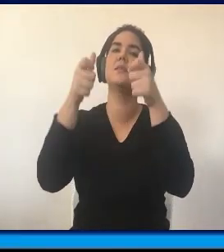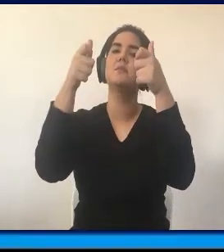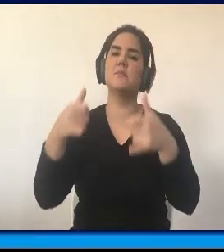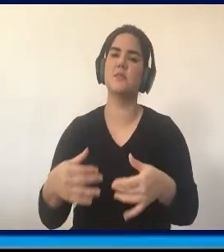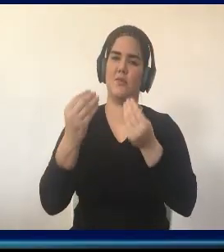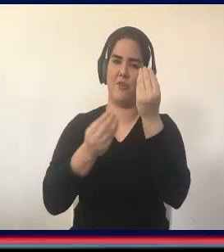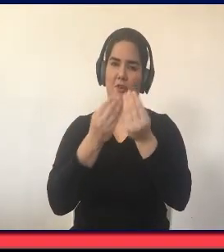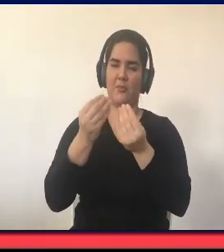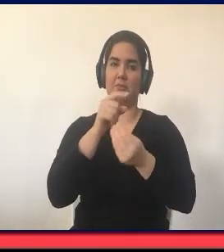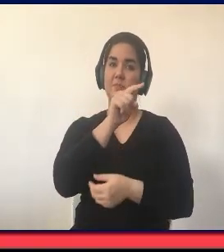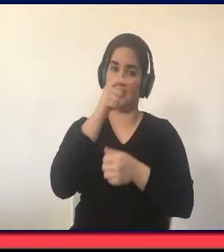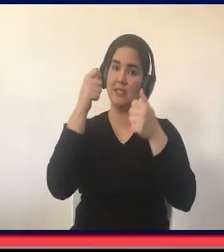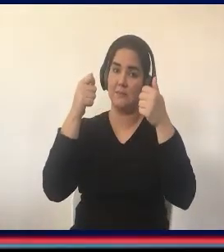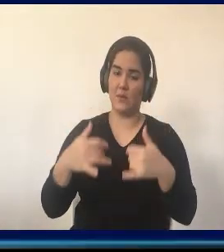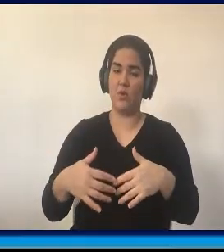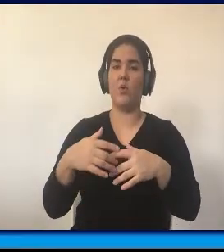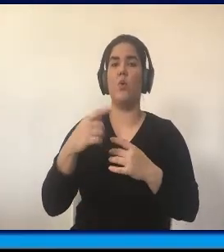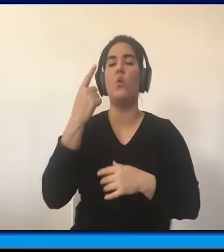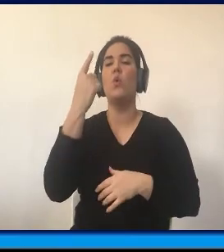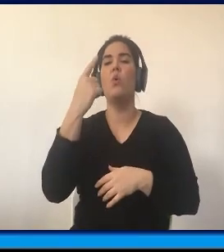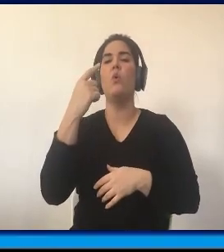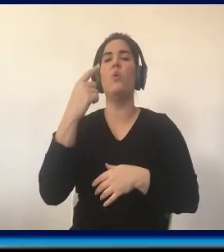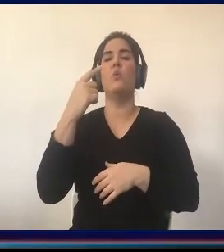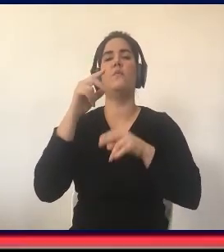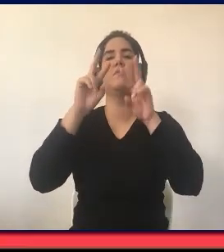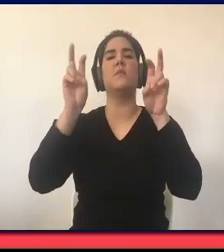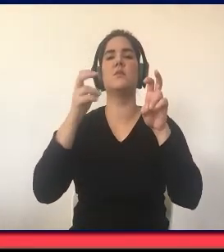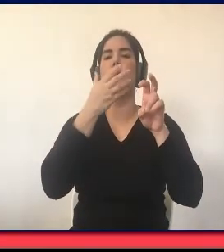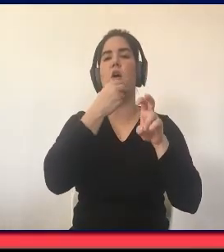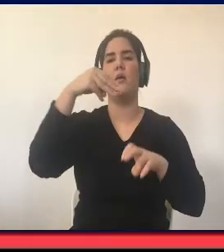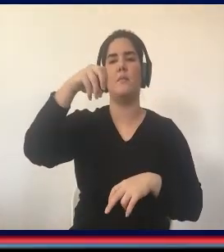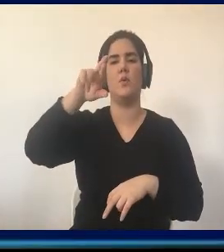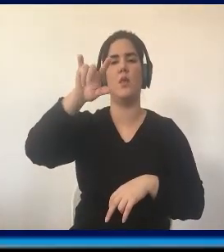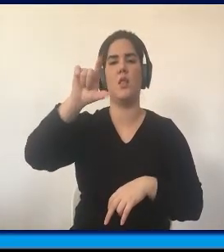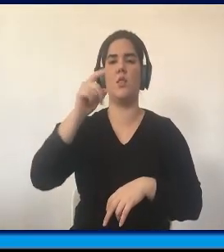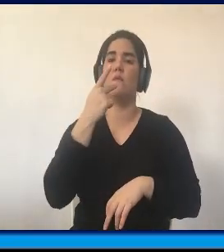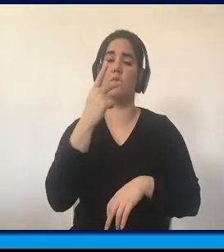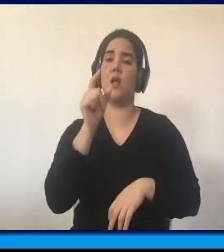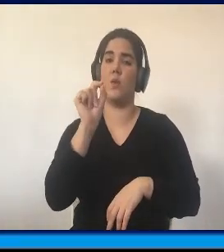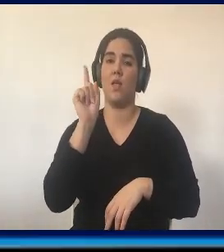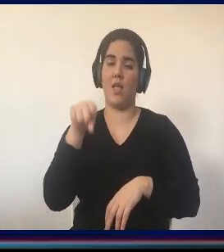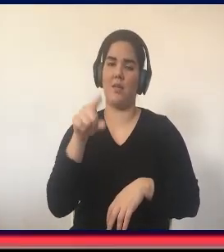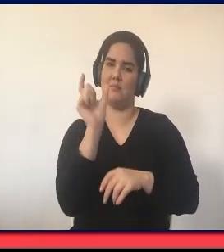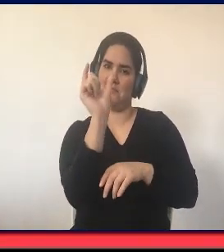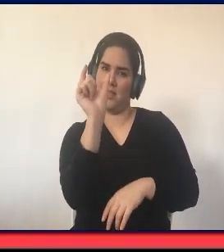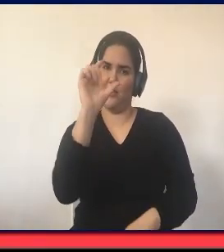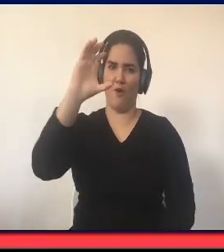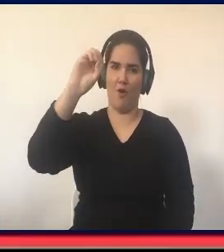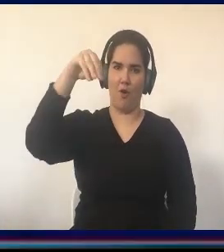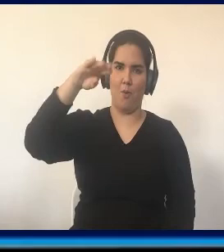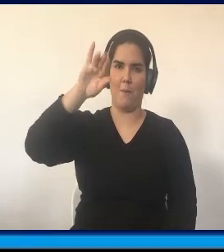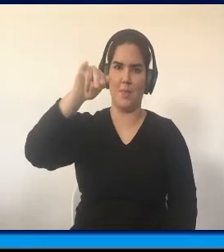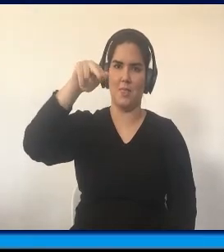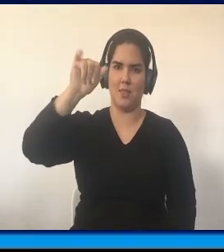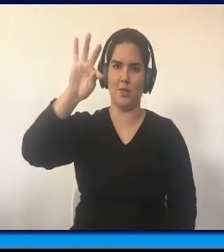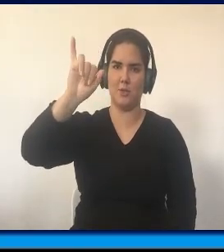de um termo que o Murilo Gun, ele utiliza muito, que é a combinatividade. Você pode não saber de tudo, mas se